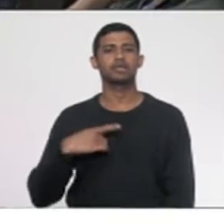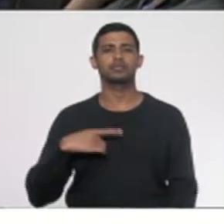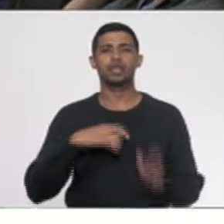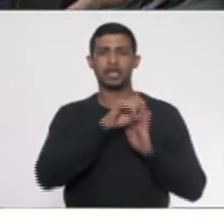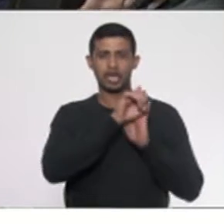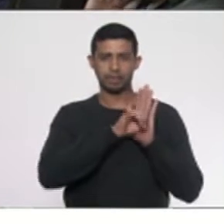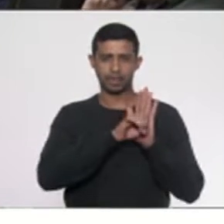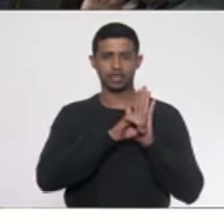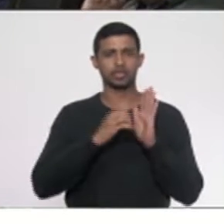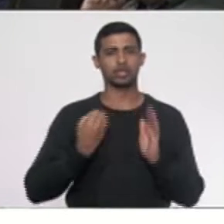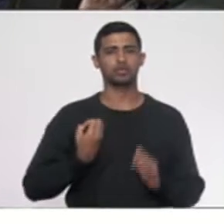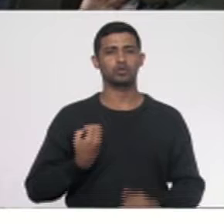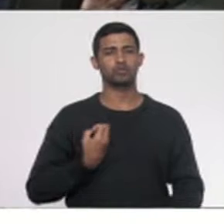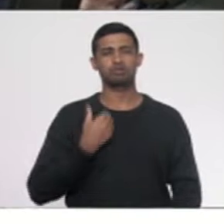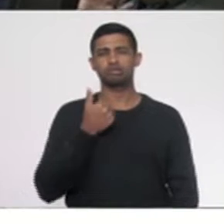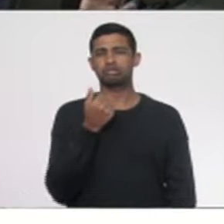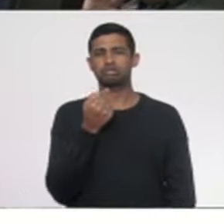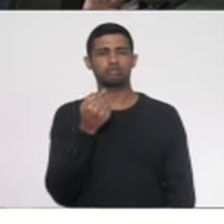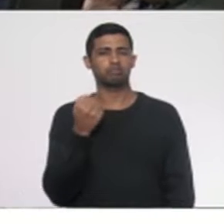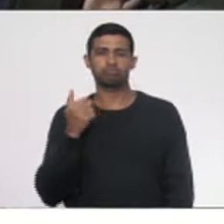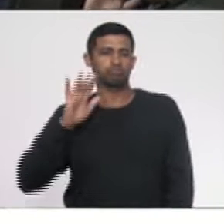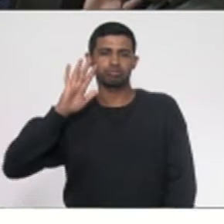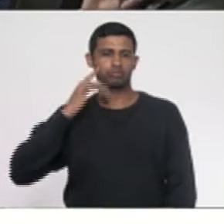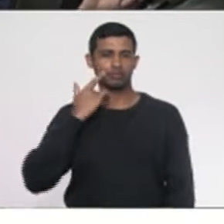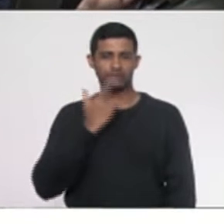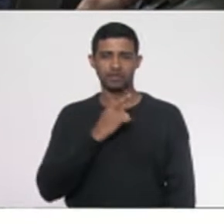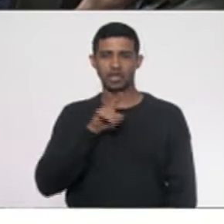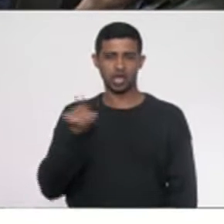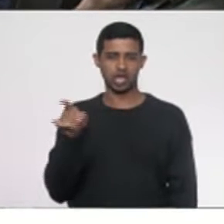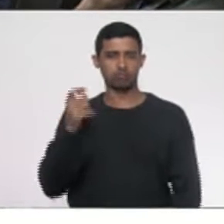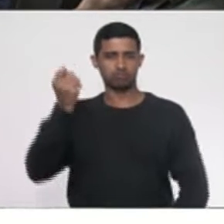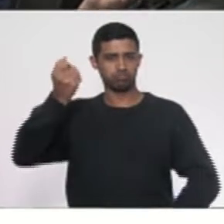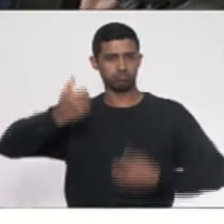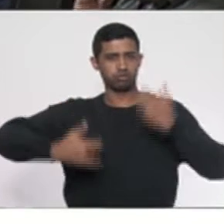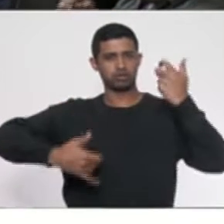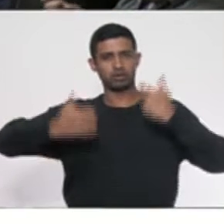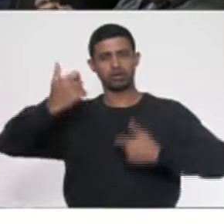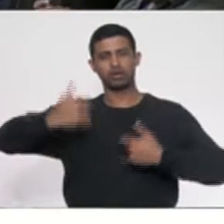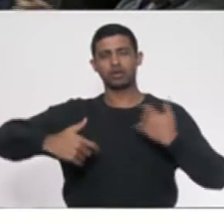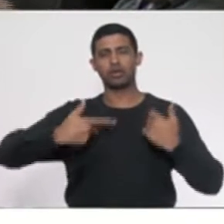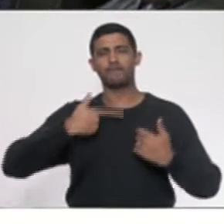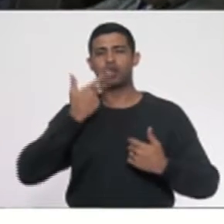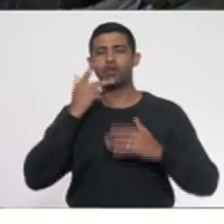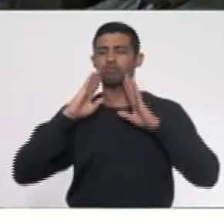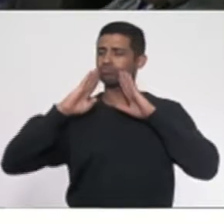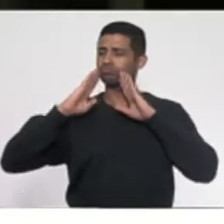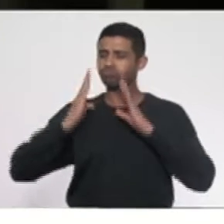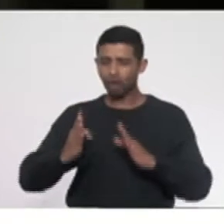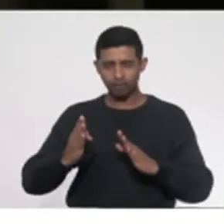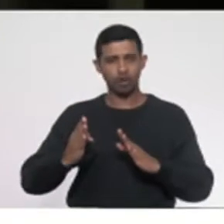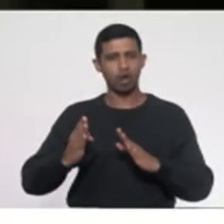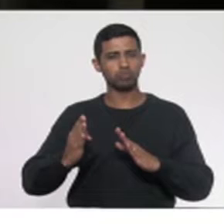170 e poucos, ele tratou da questão específica